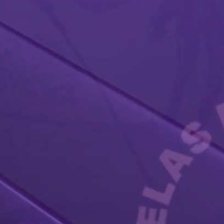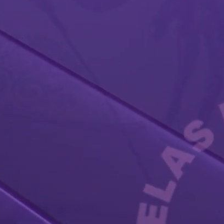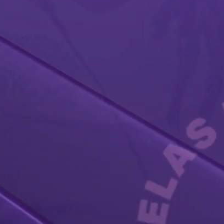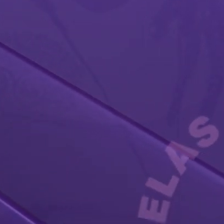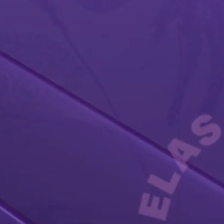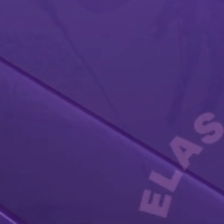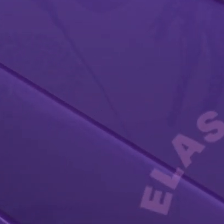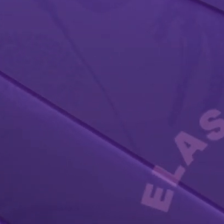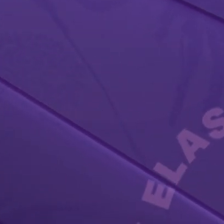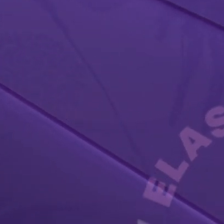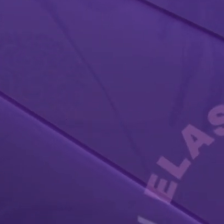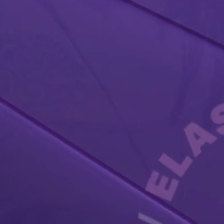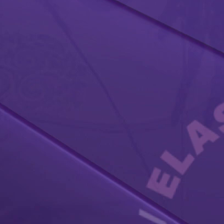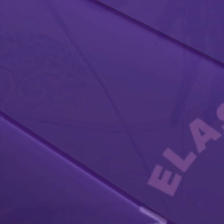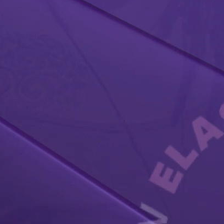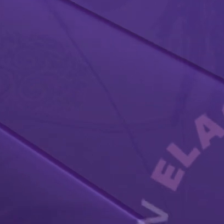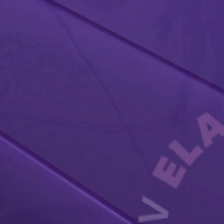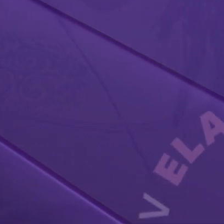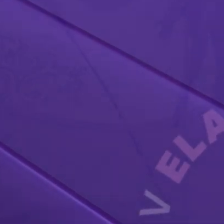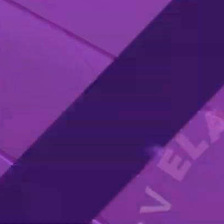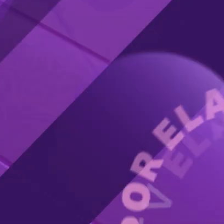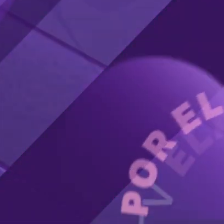mais importantes.